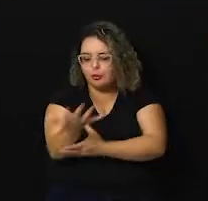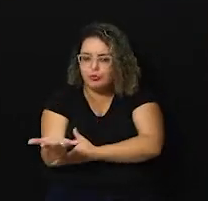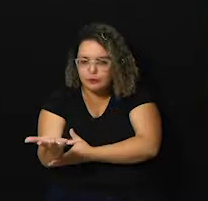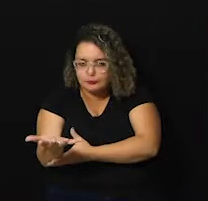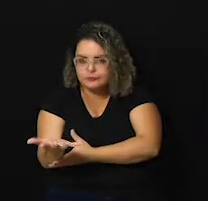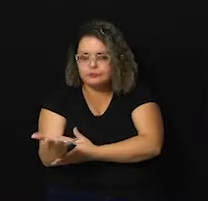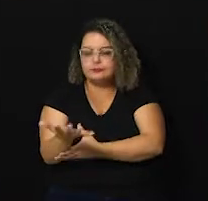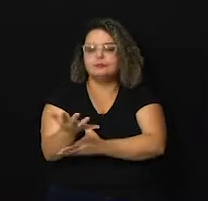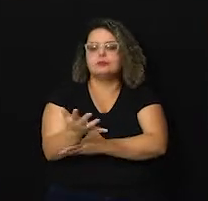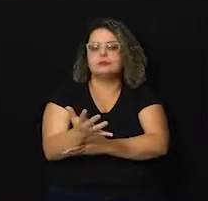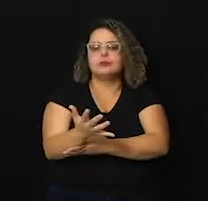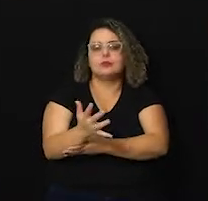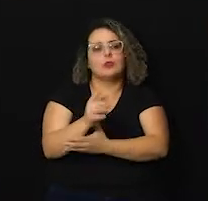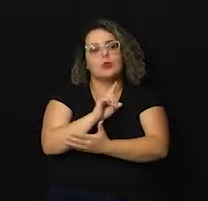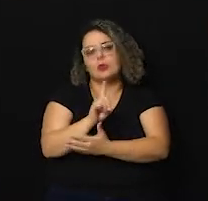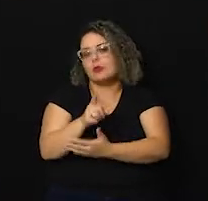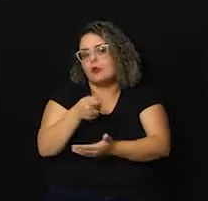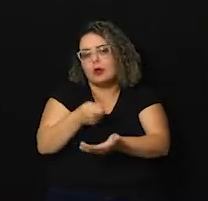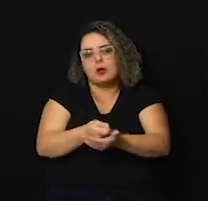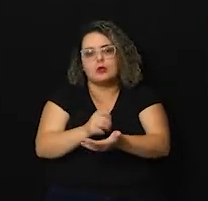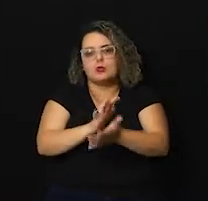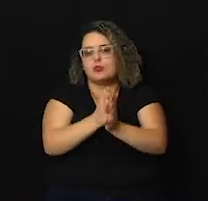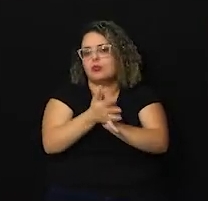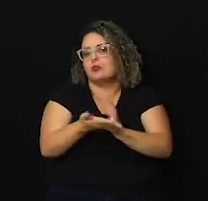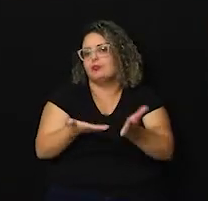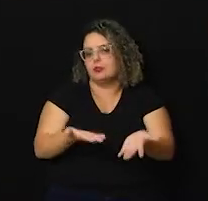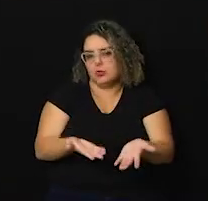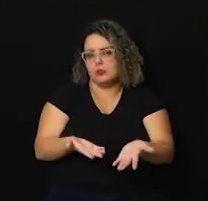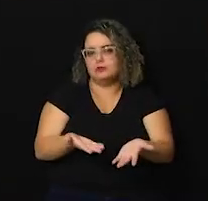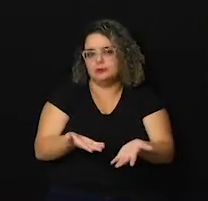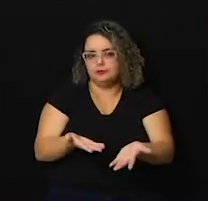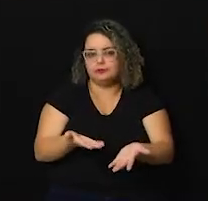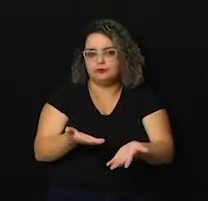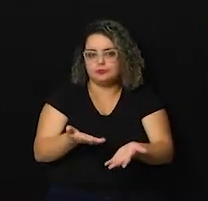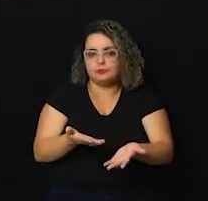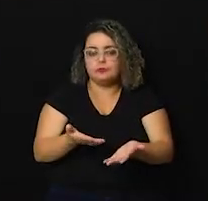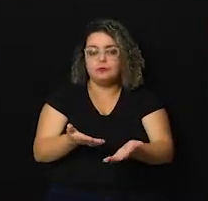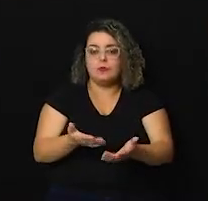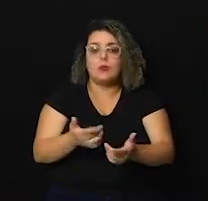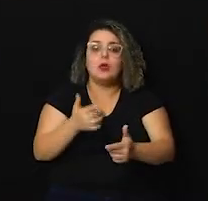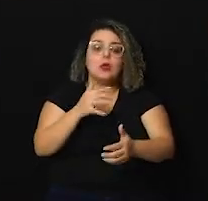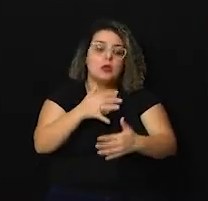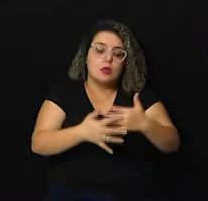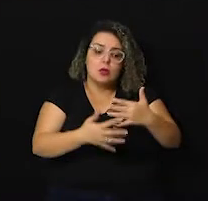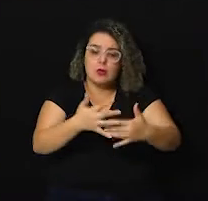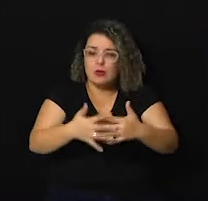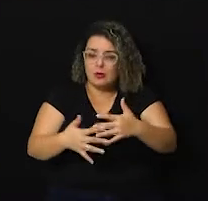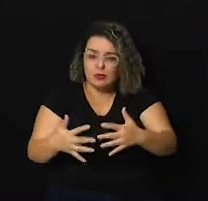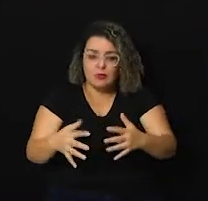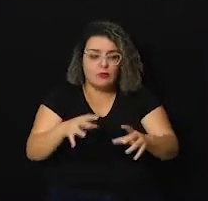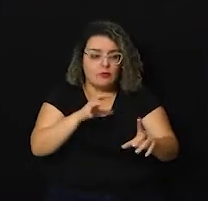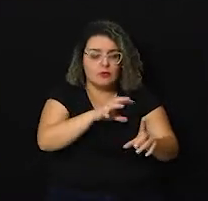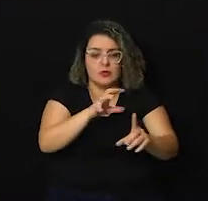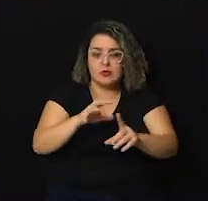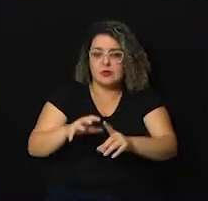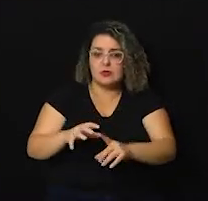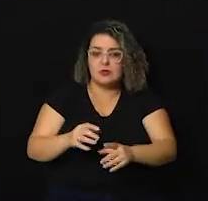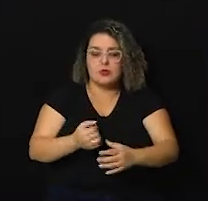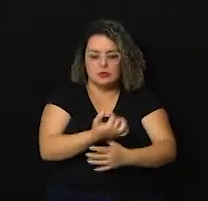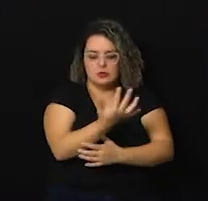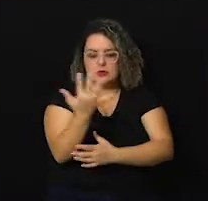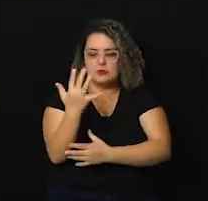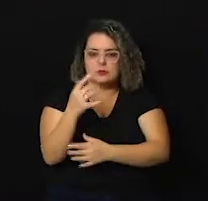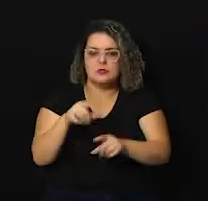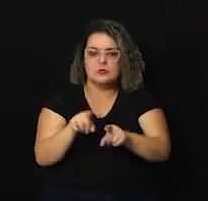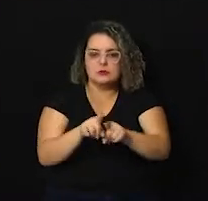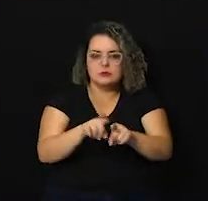das doenças que causam doenças nos animais e nas plantas. Eu tenho claro comigo que é um absurdo